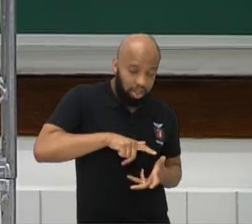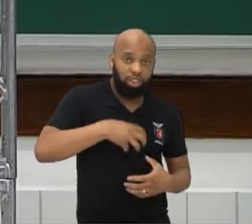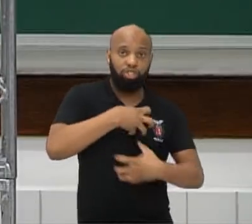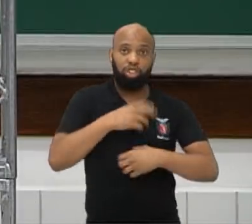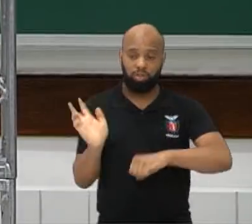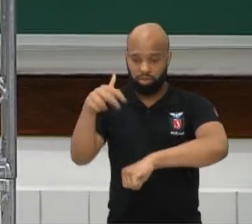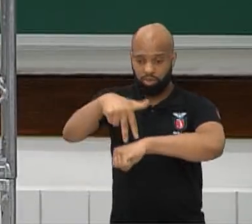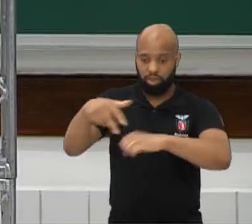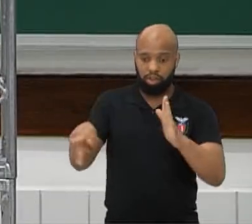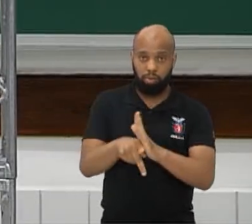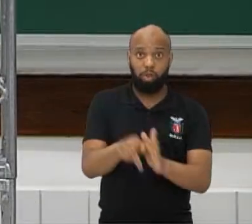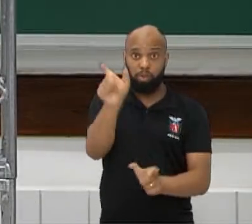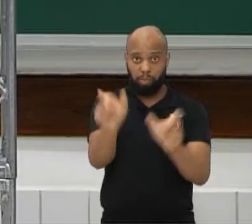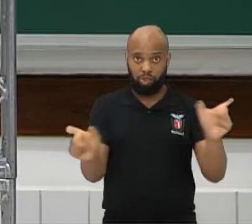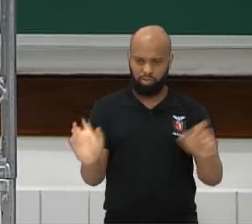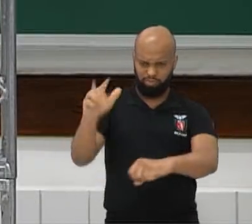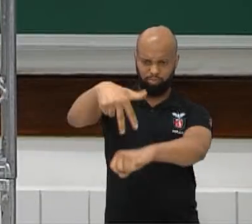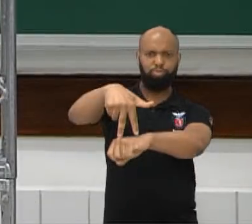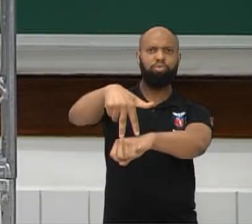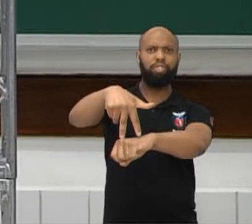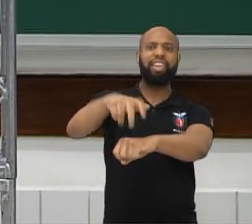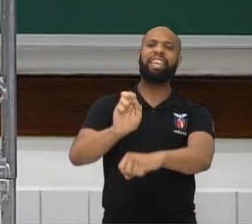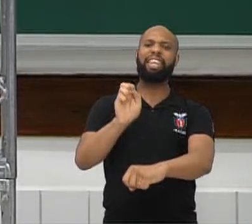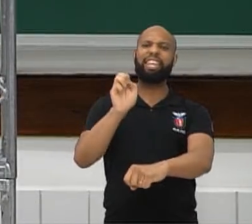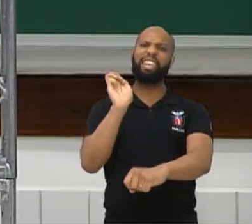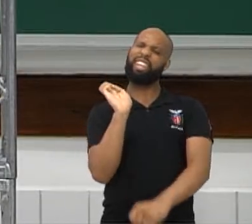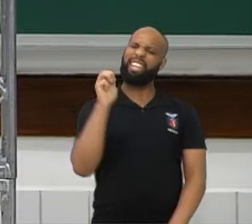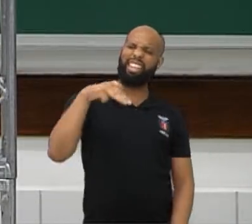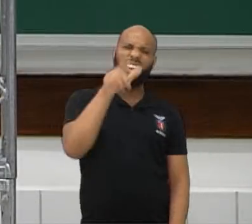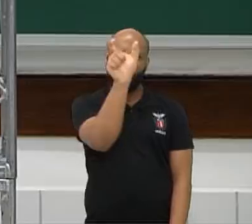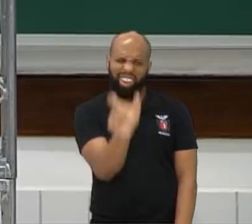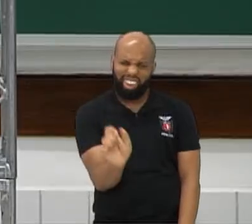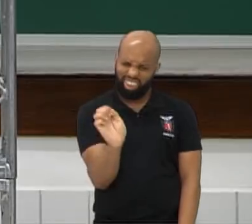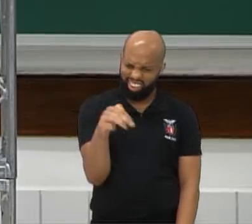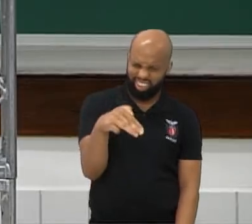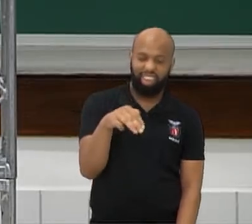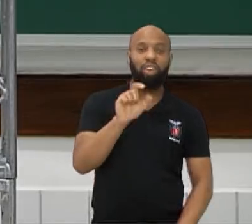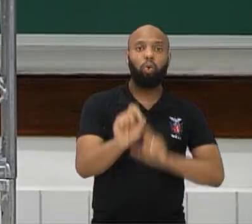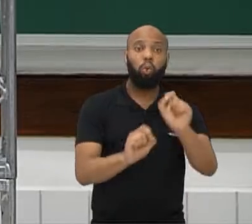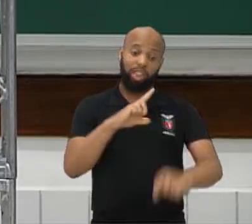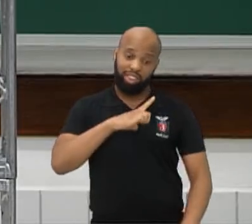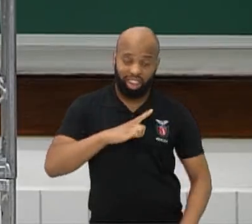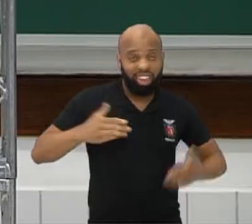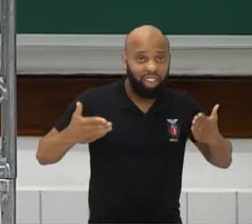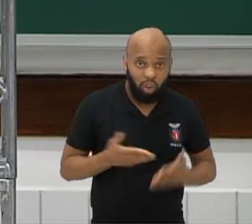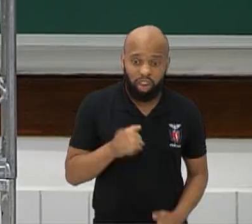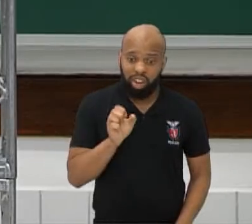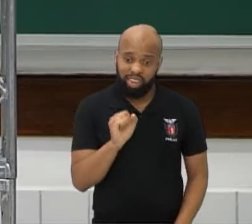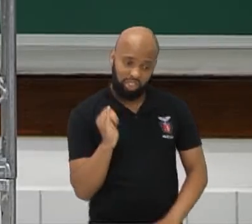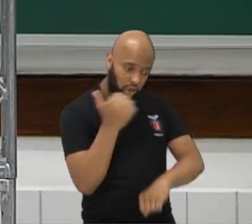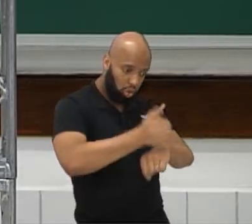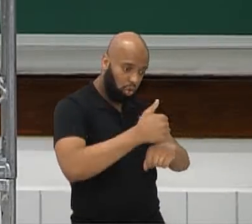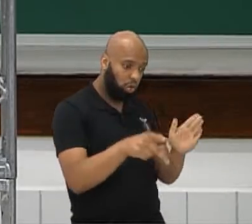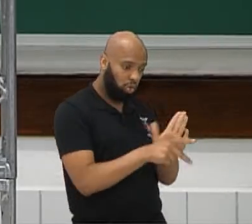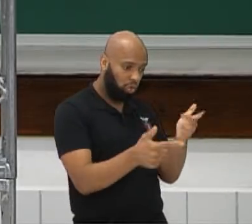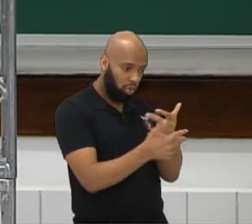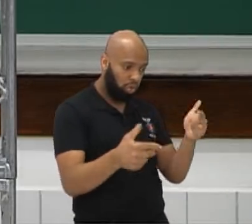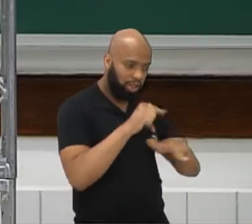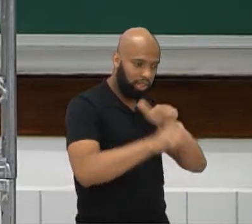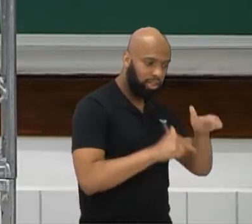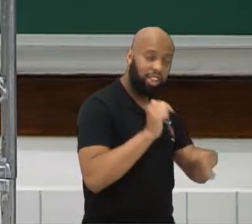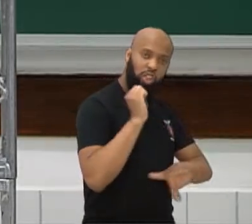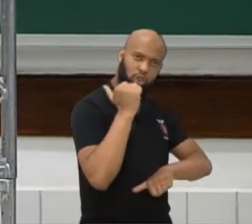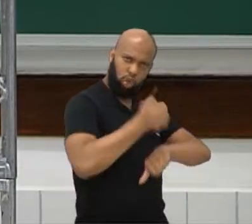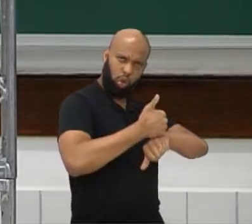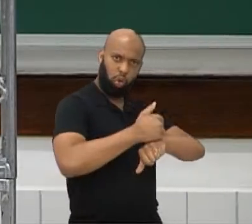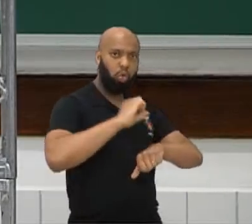do indivíduo vai ser dita, ou quem ele vai ser definido pelo que ele tem. Se ele é dono dos meios de produção, ele é